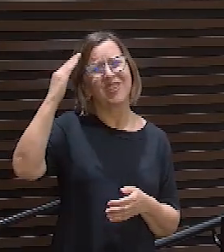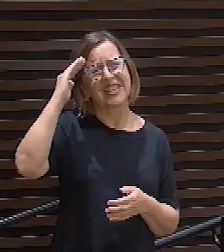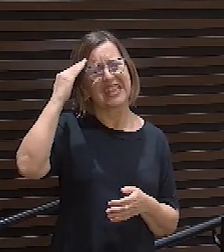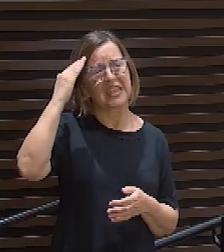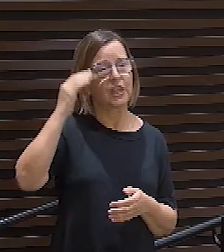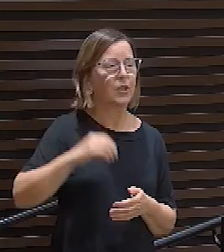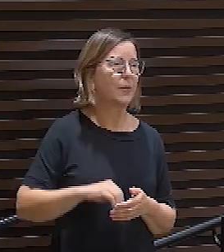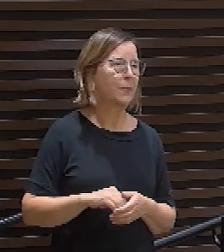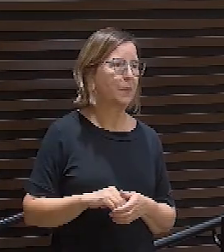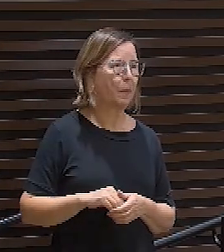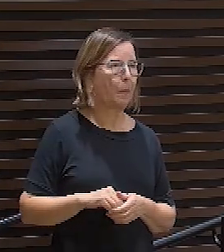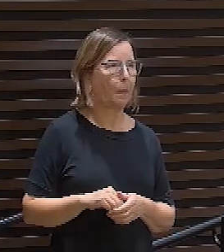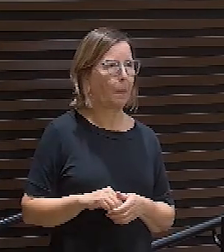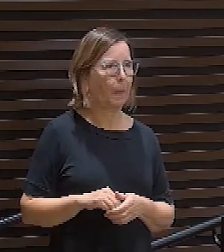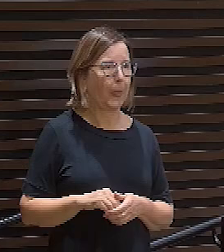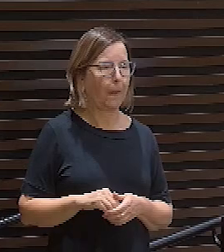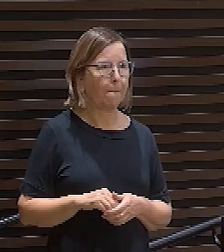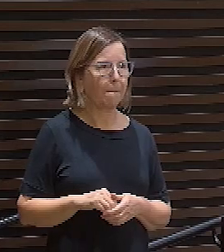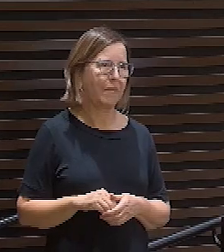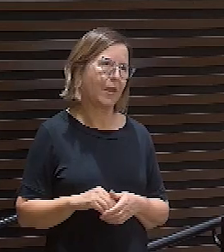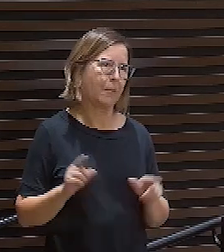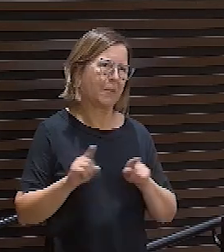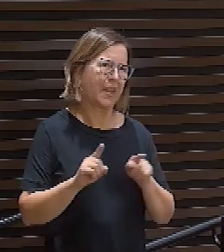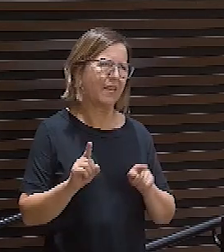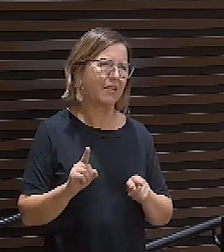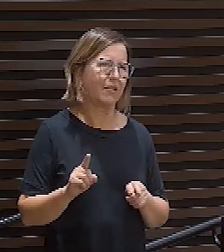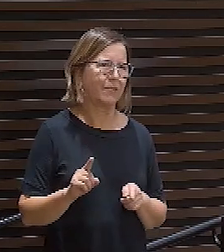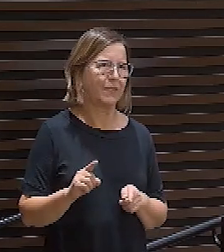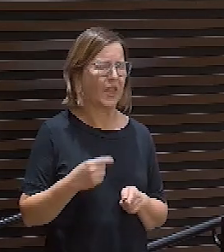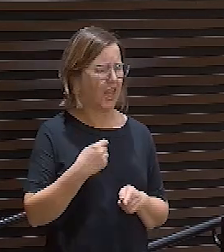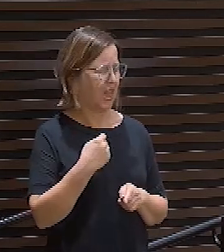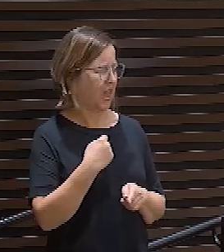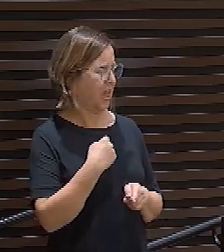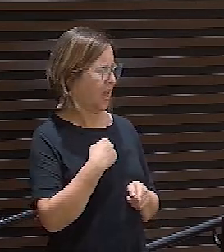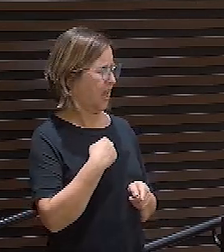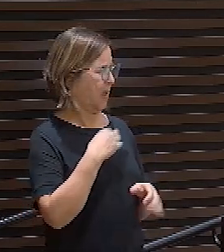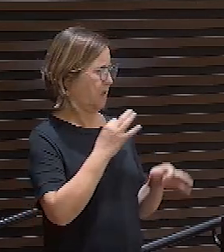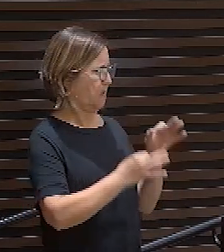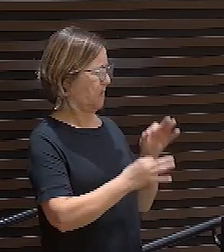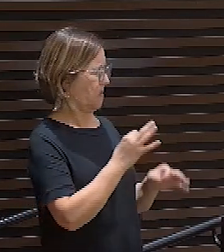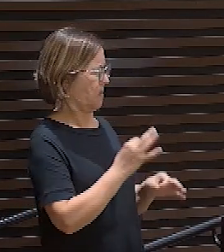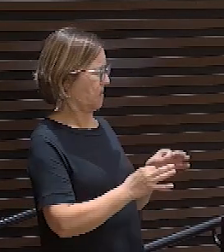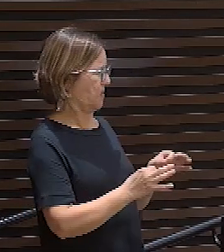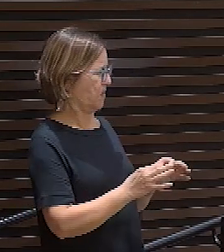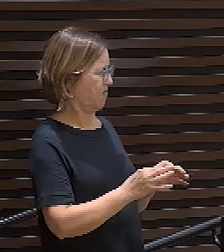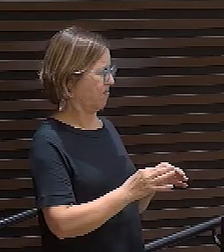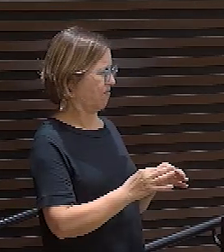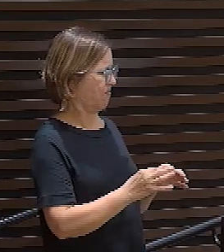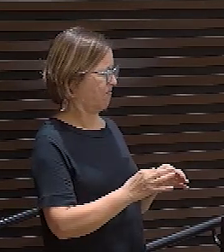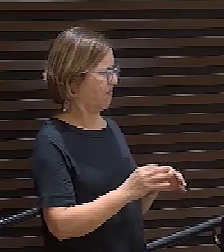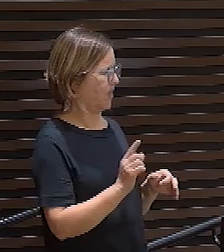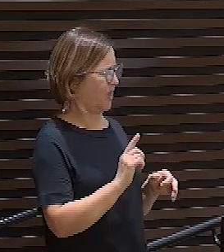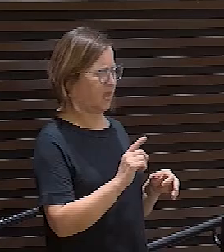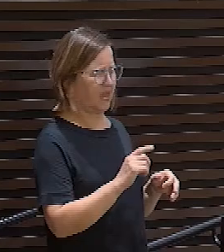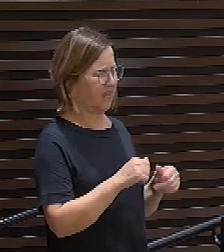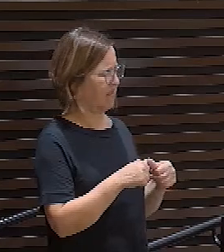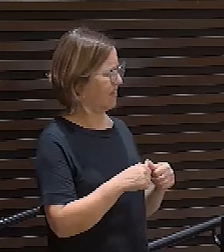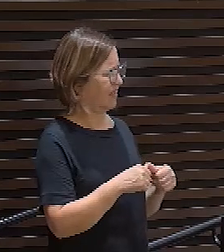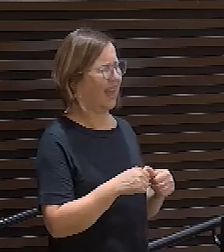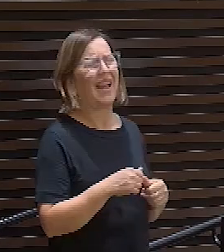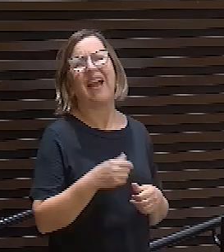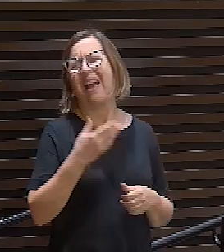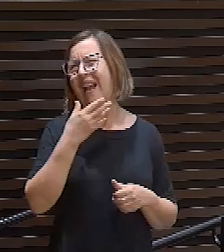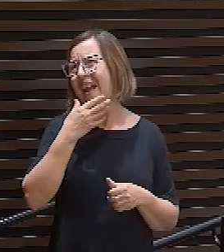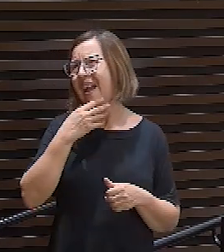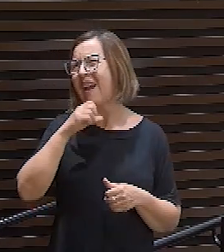filhão, não é assim, né? Eu sou justo, não funciona desse jeito. Pai, eu sei,